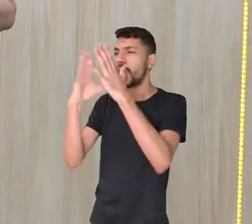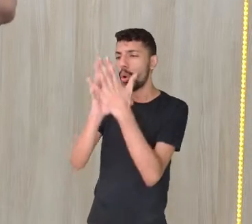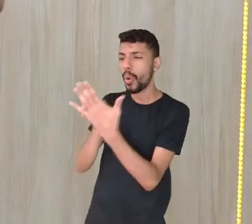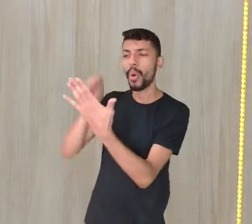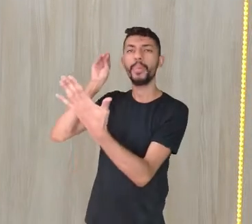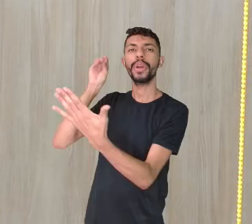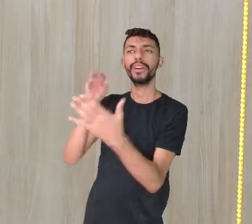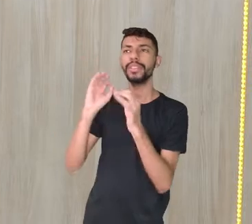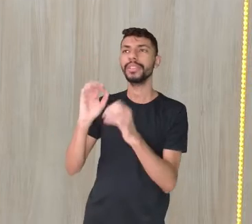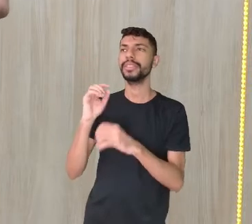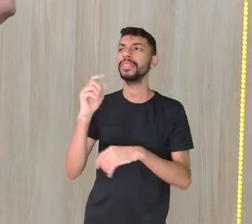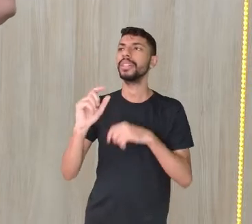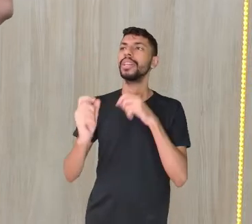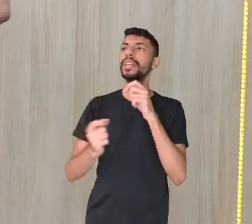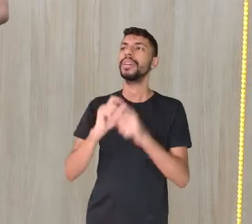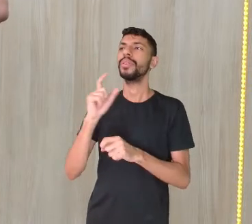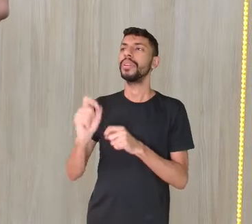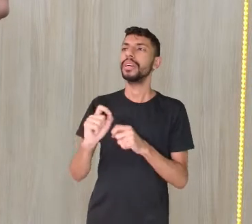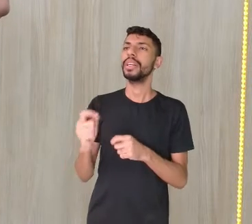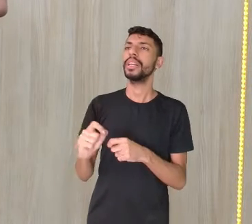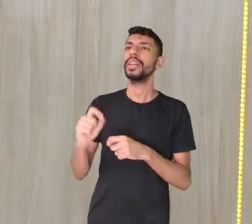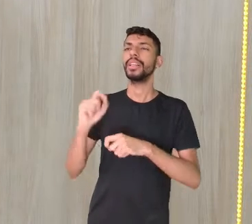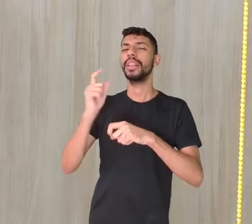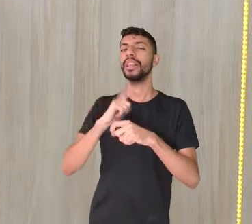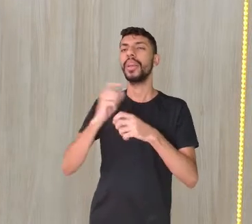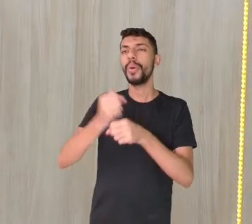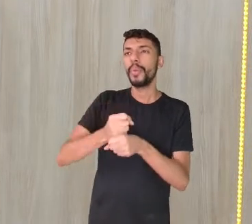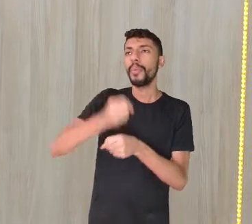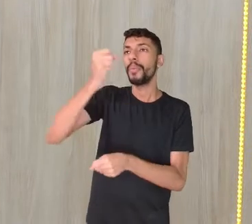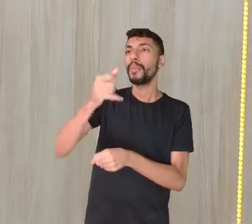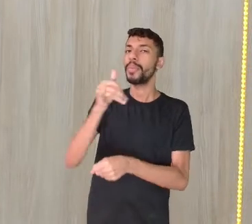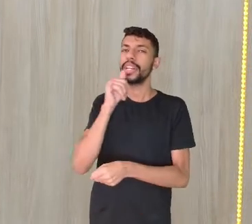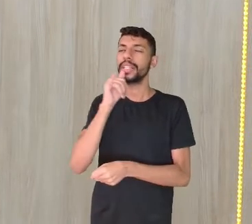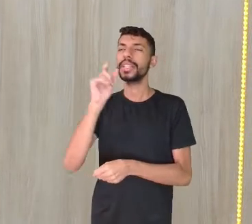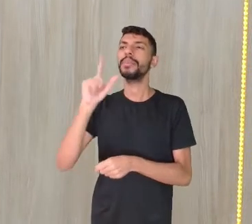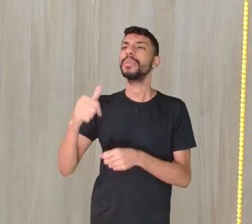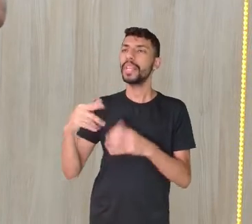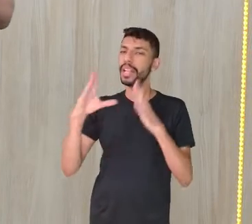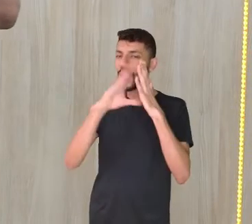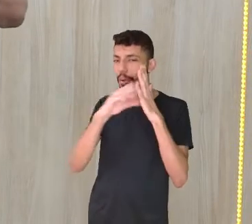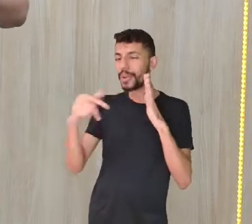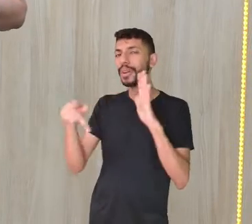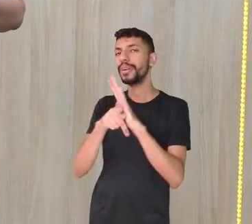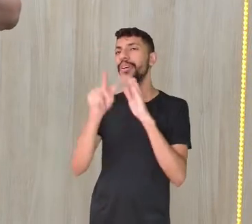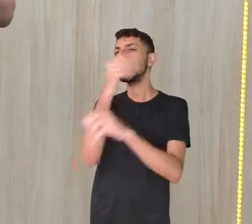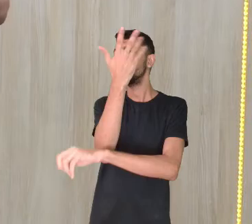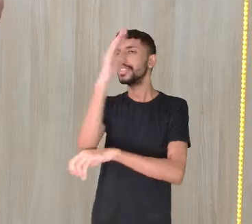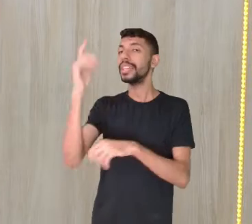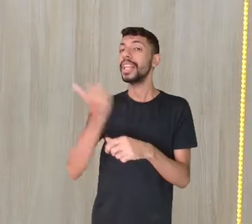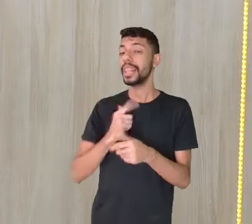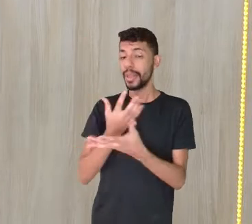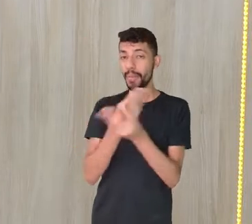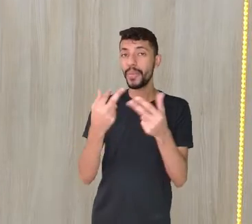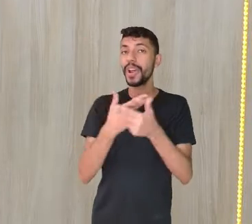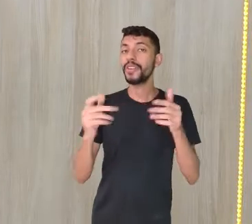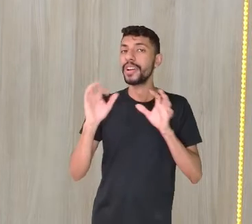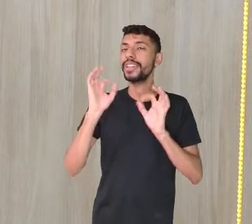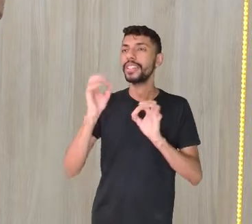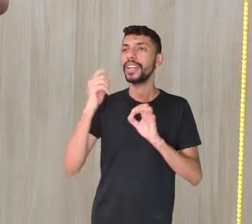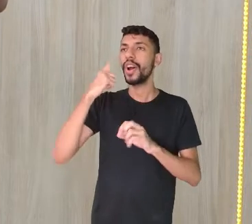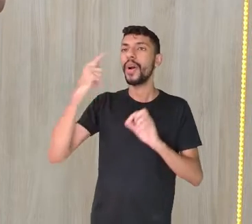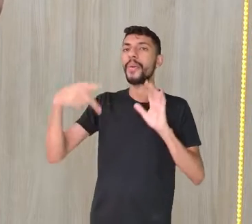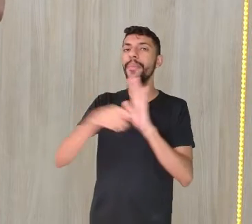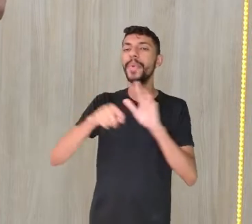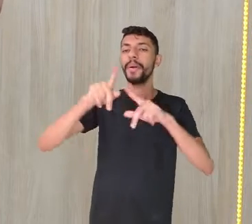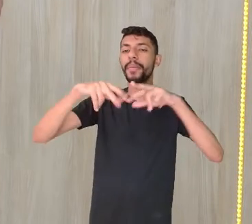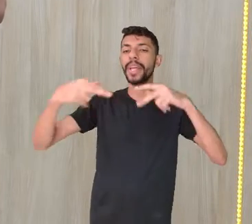sombrinha, o homem observou uma espécie? E foi, professora, tem muito mais coisas. Sabiam que os instrumentos lá do dentista,